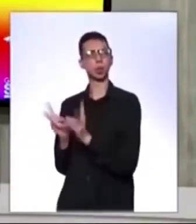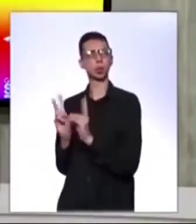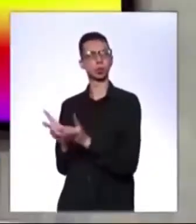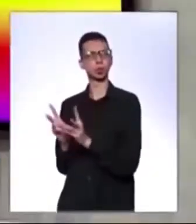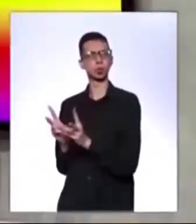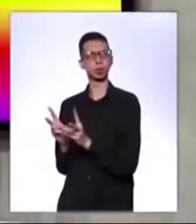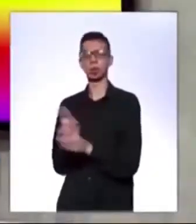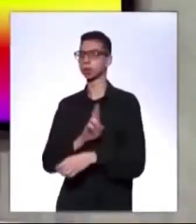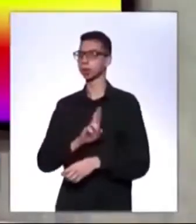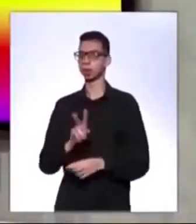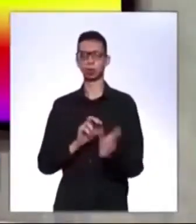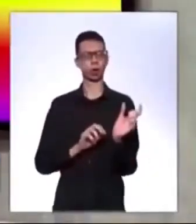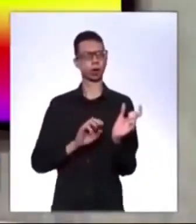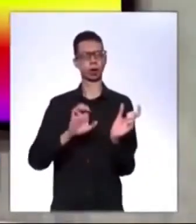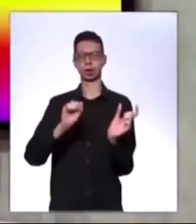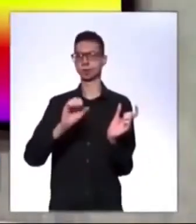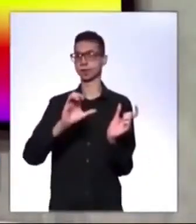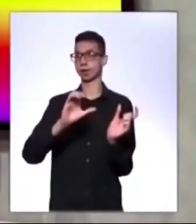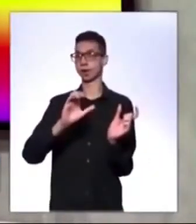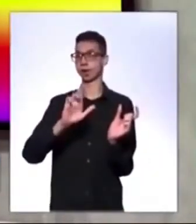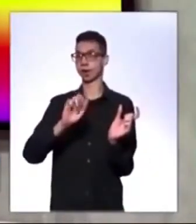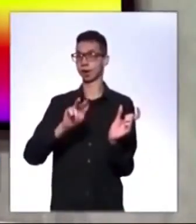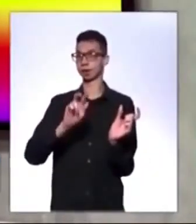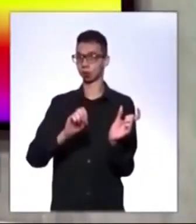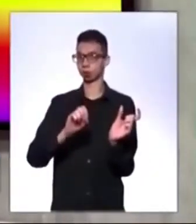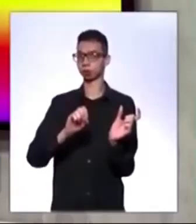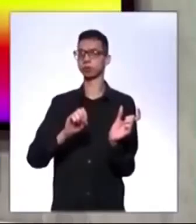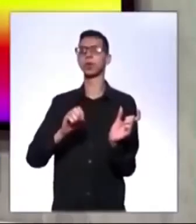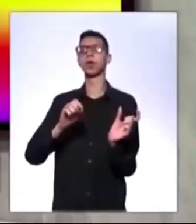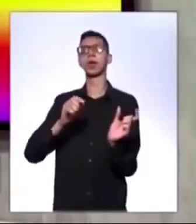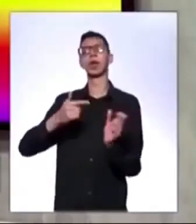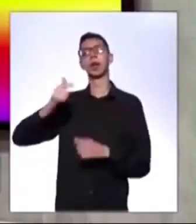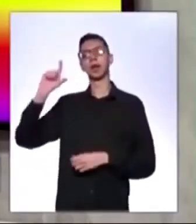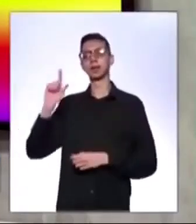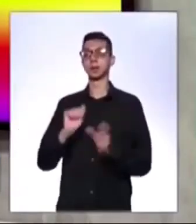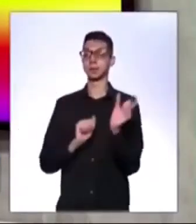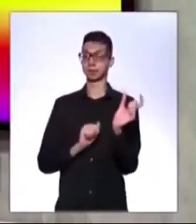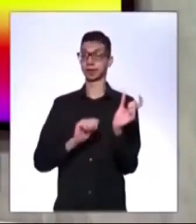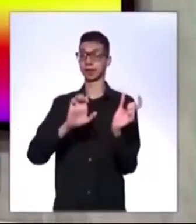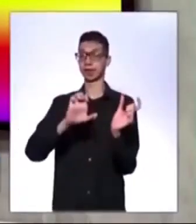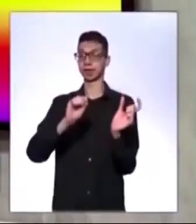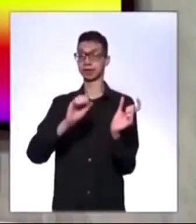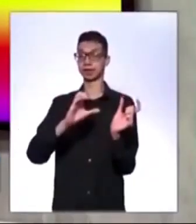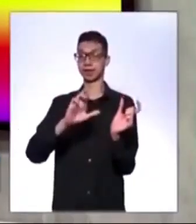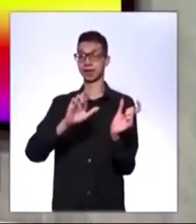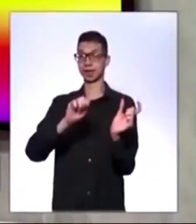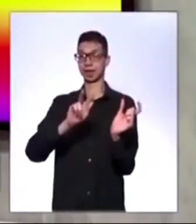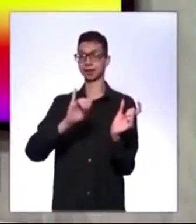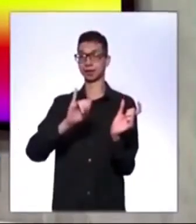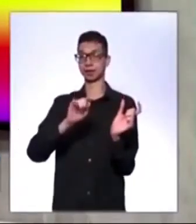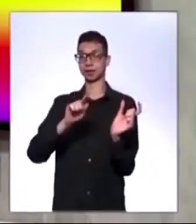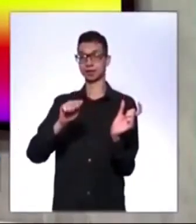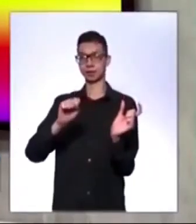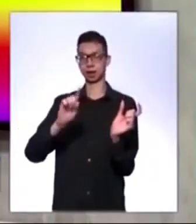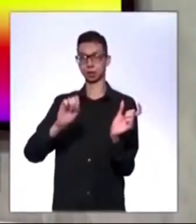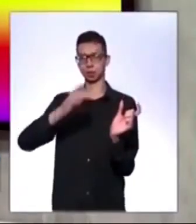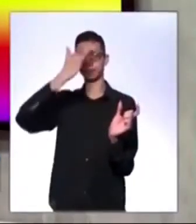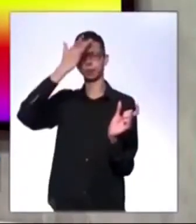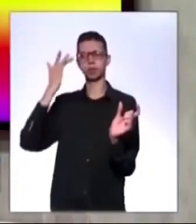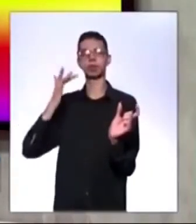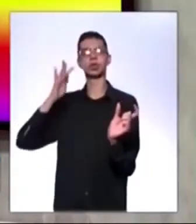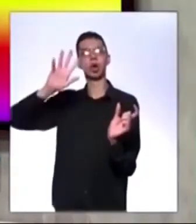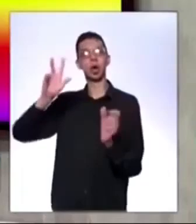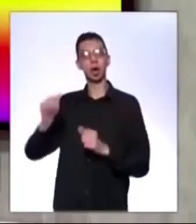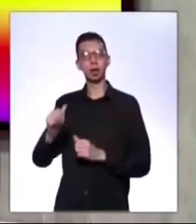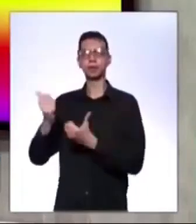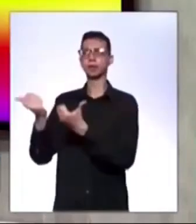condição da pessoa, tá certo? Ela foi escravizada. Então os escravizados que vieram de África, tá certo? Trouxeram suas danças.